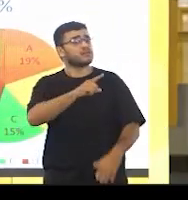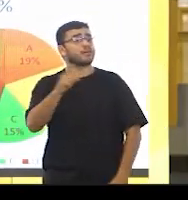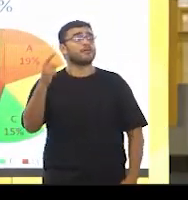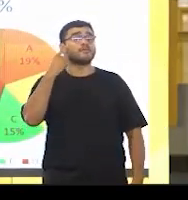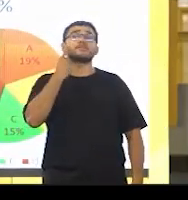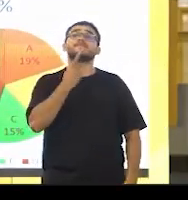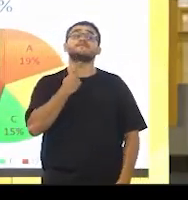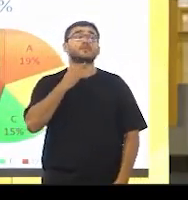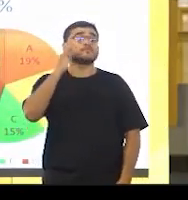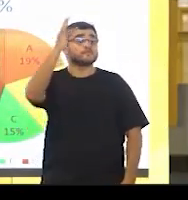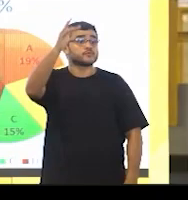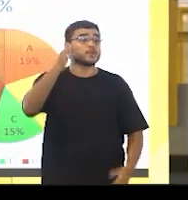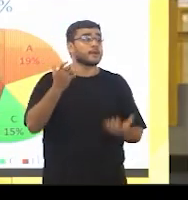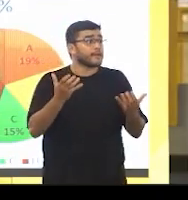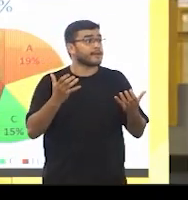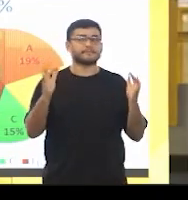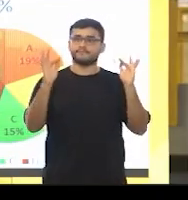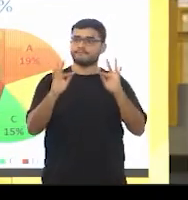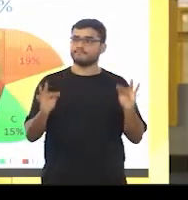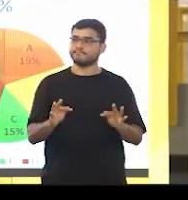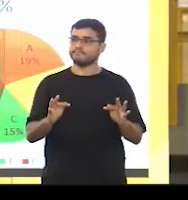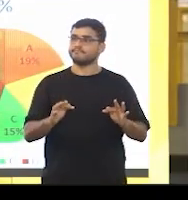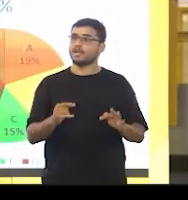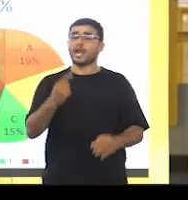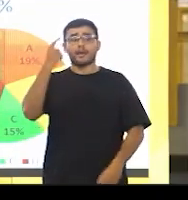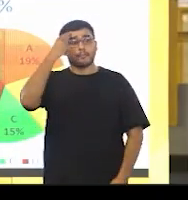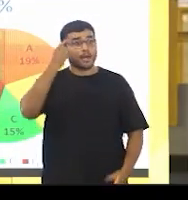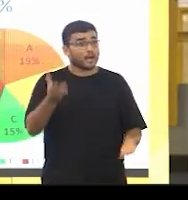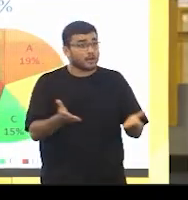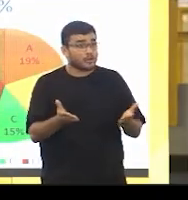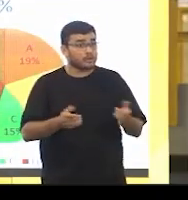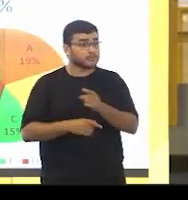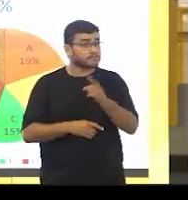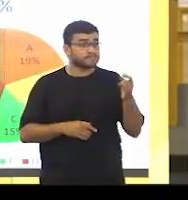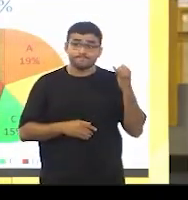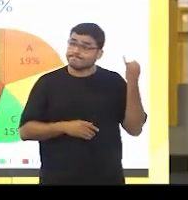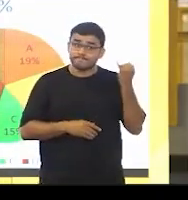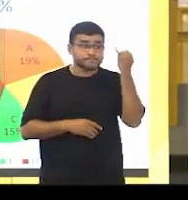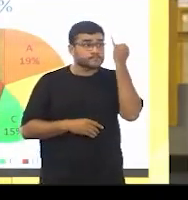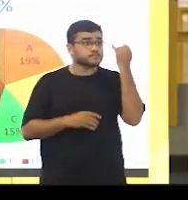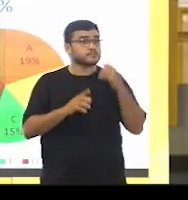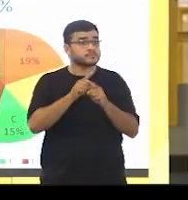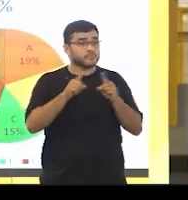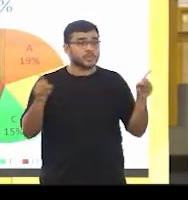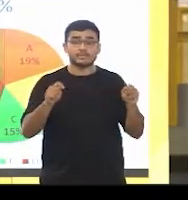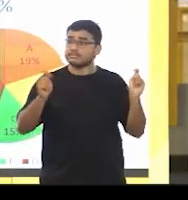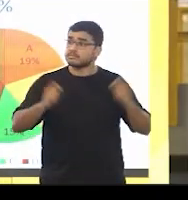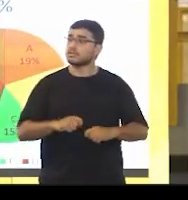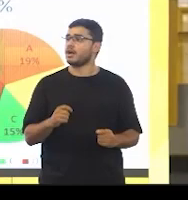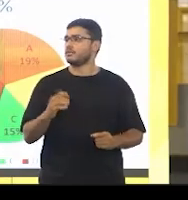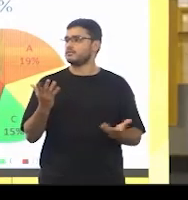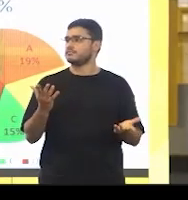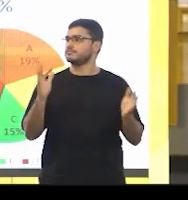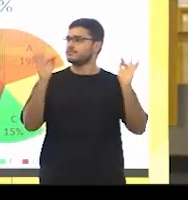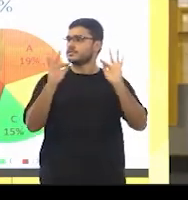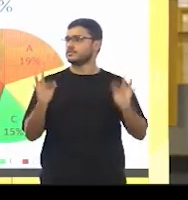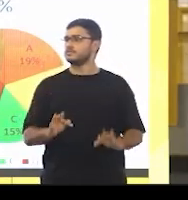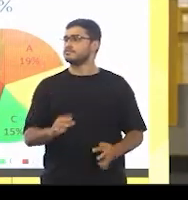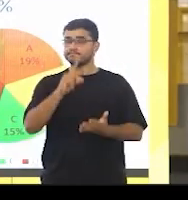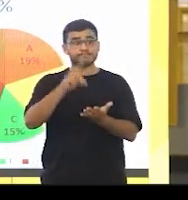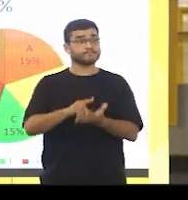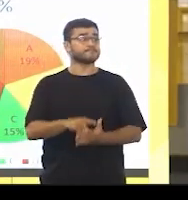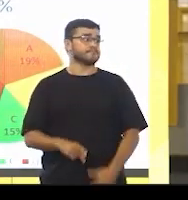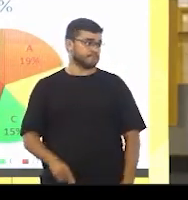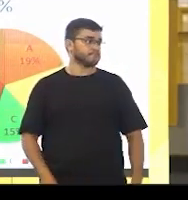sua felicidade. Quando você entende que aquilo que você tem agora é o suficiente para você ser feliz, você de fato